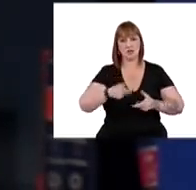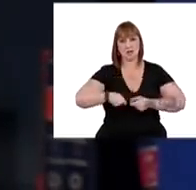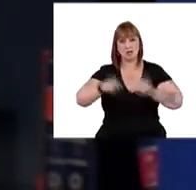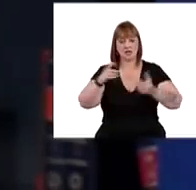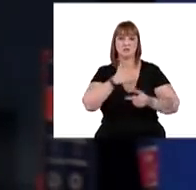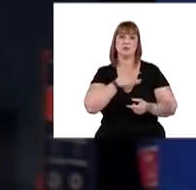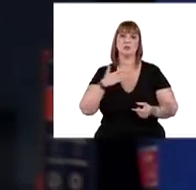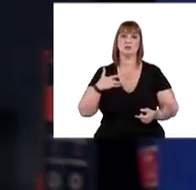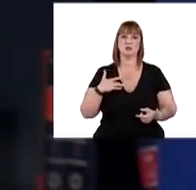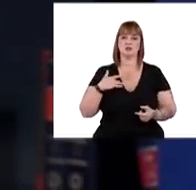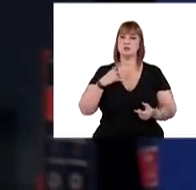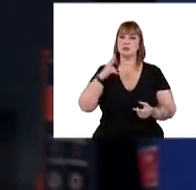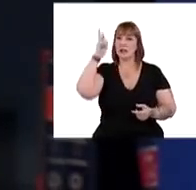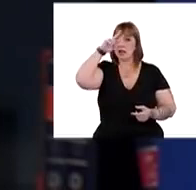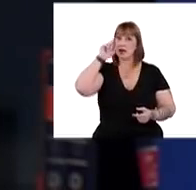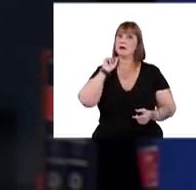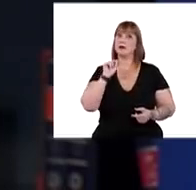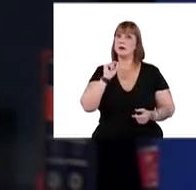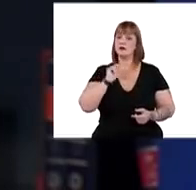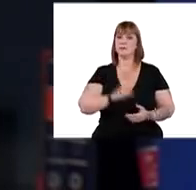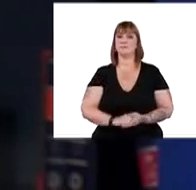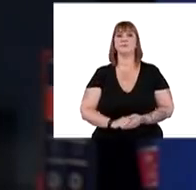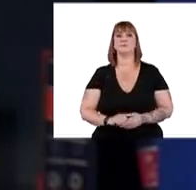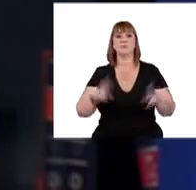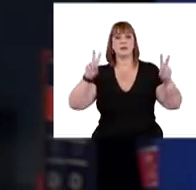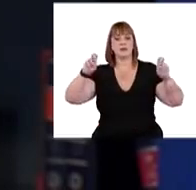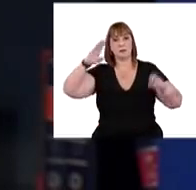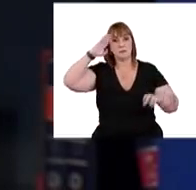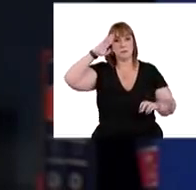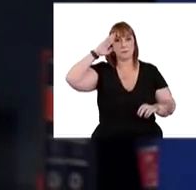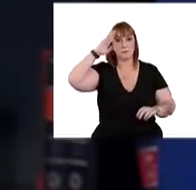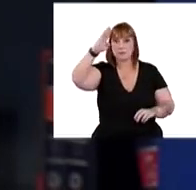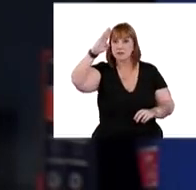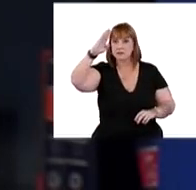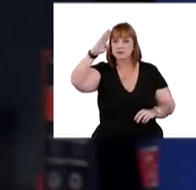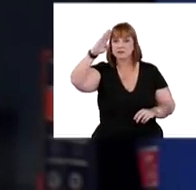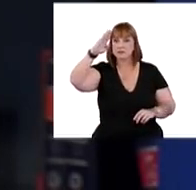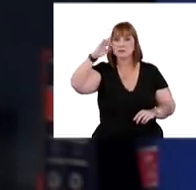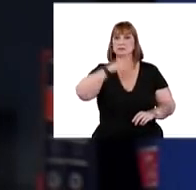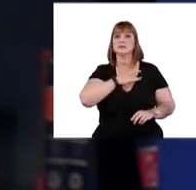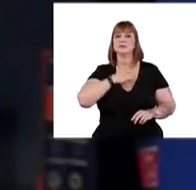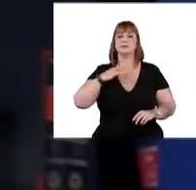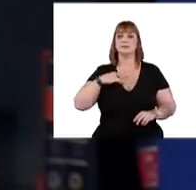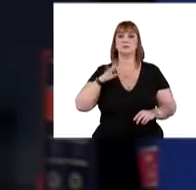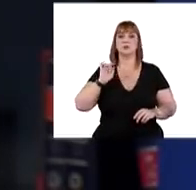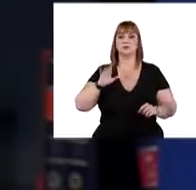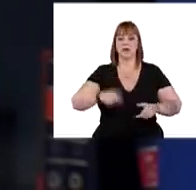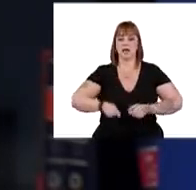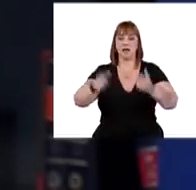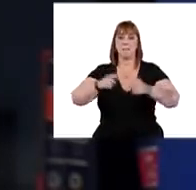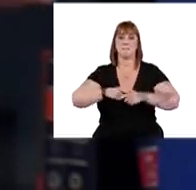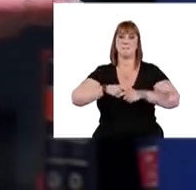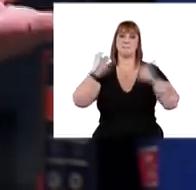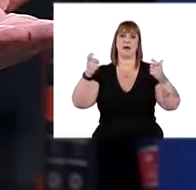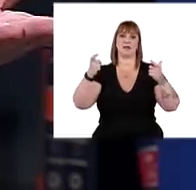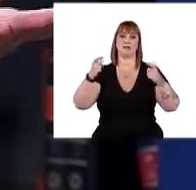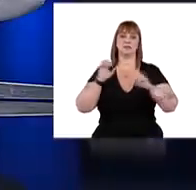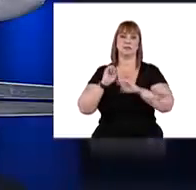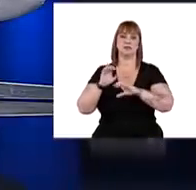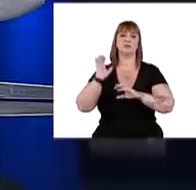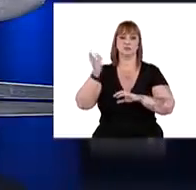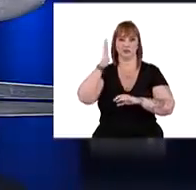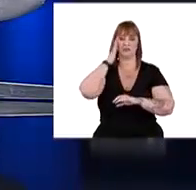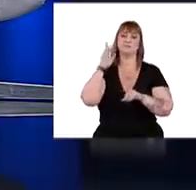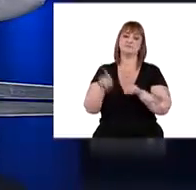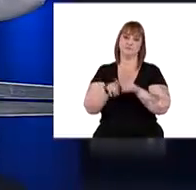em saúde. Sempre lembrando que a questão principal, principalmente em saúde, não é gastar mais. Em educação já